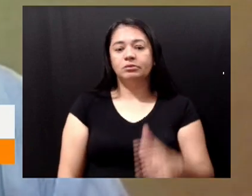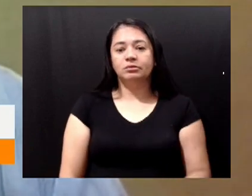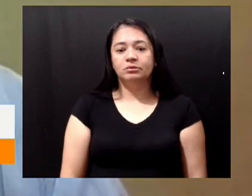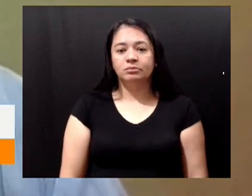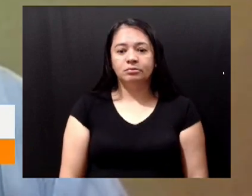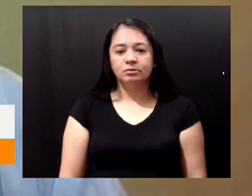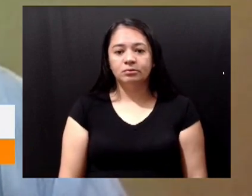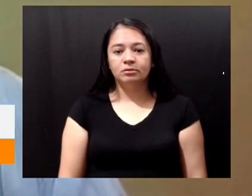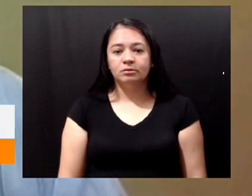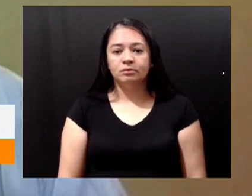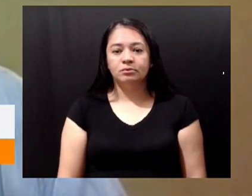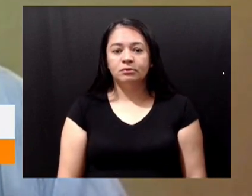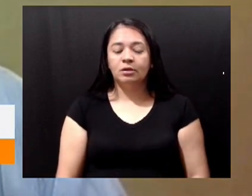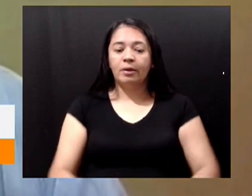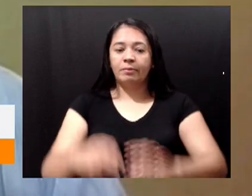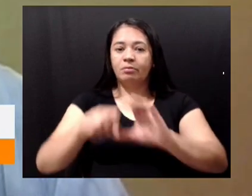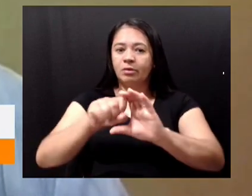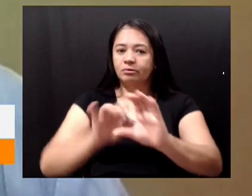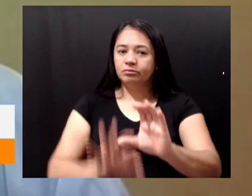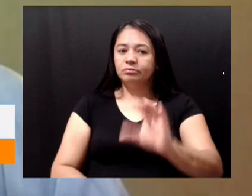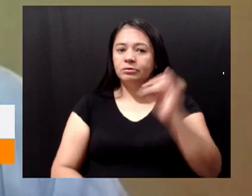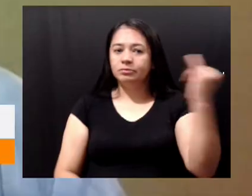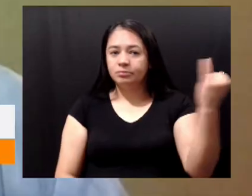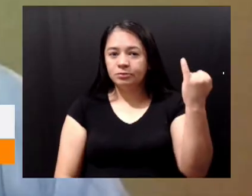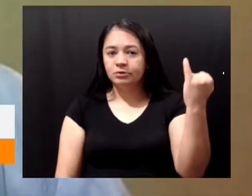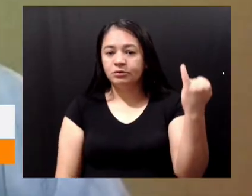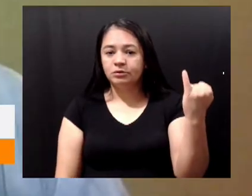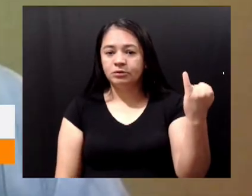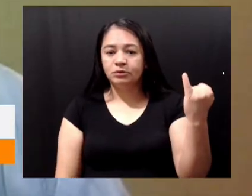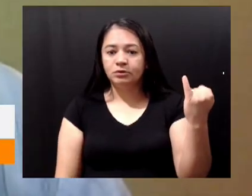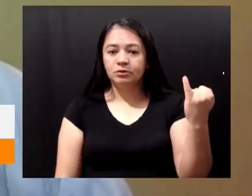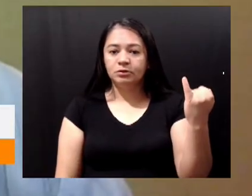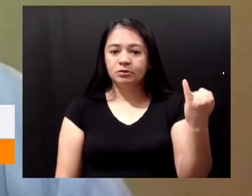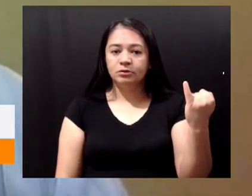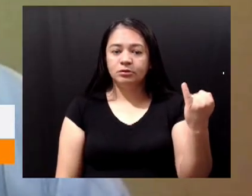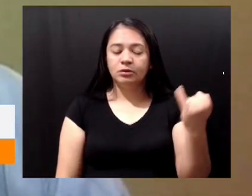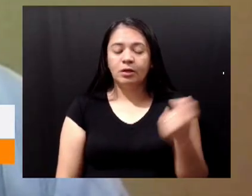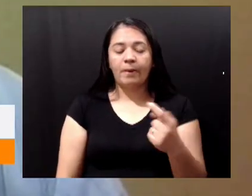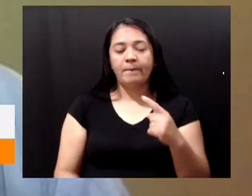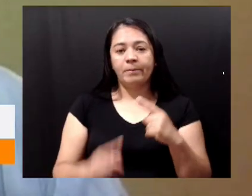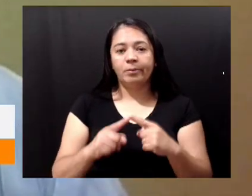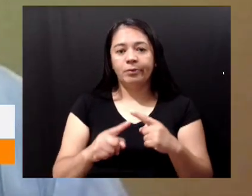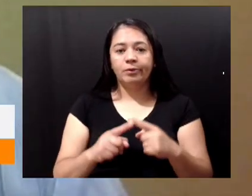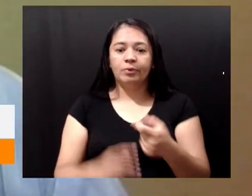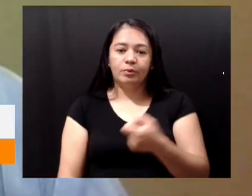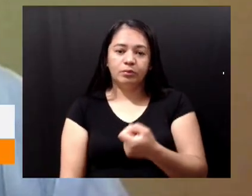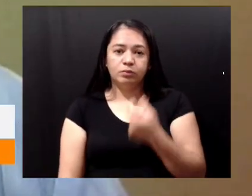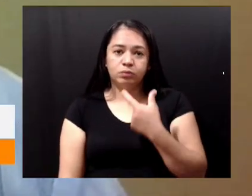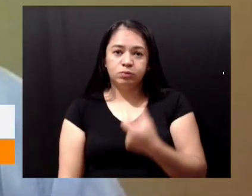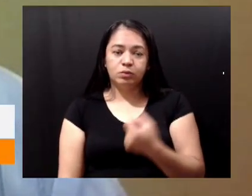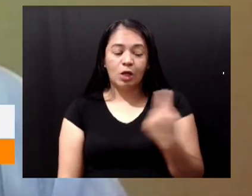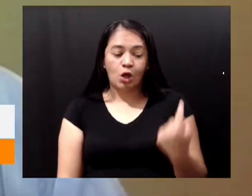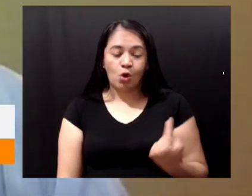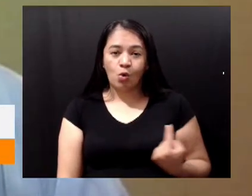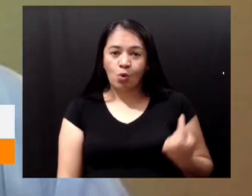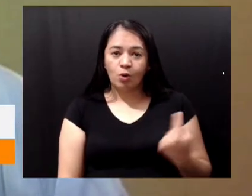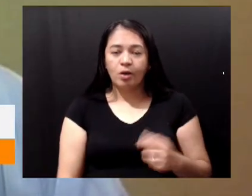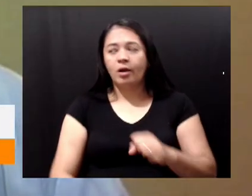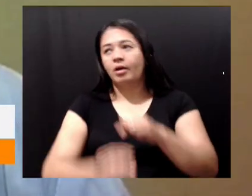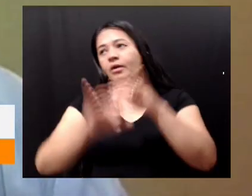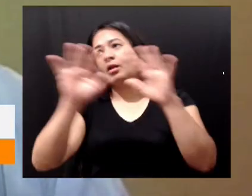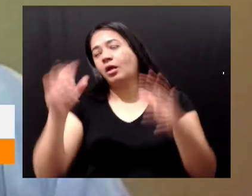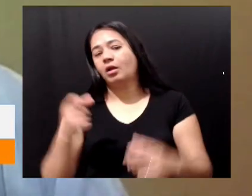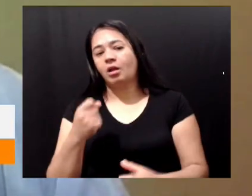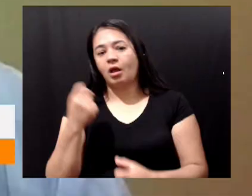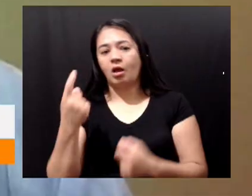muito importante, tá? Porque, na verdade, a automedicação, claro, tem aqueles medicamentos que são